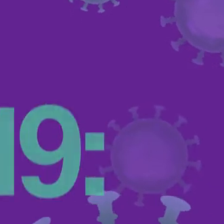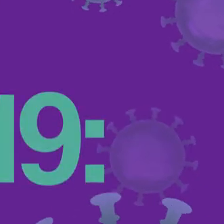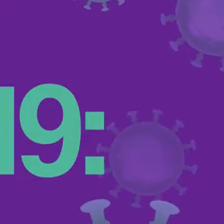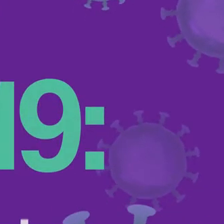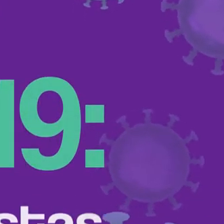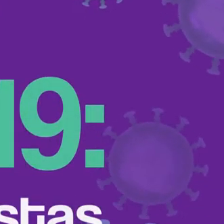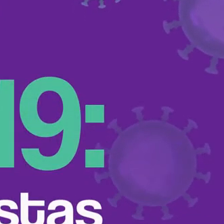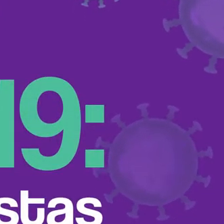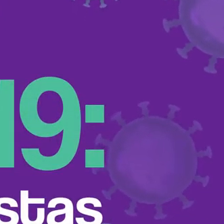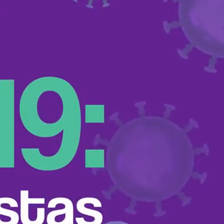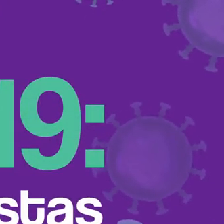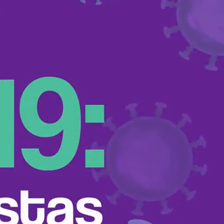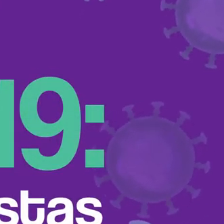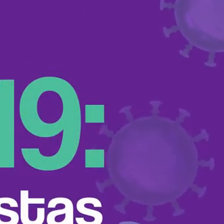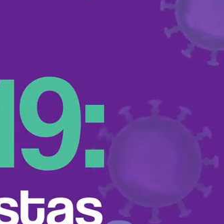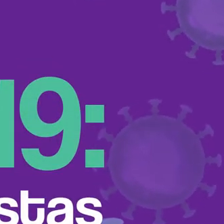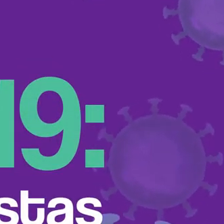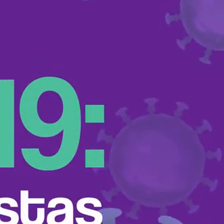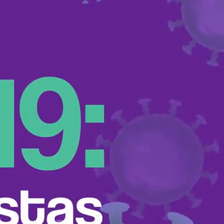e